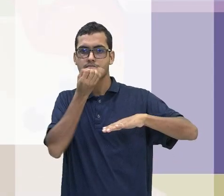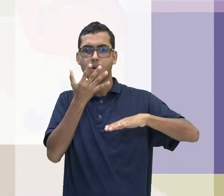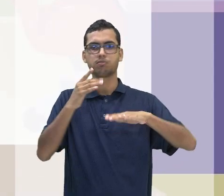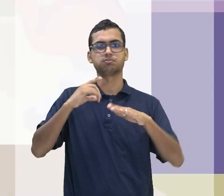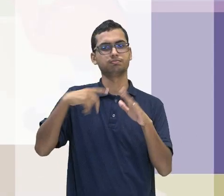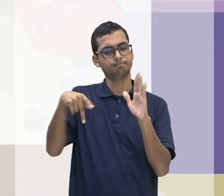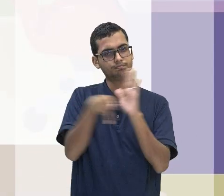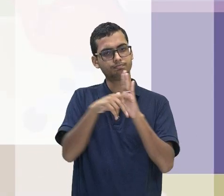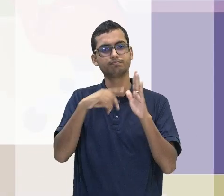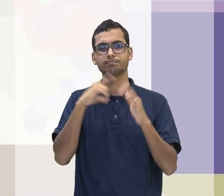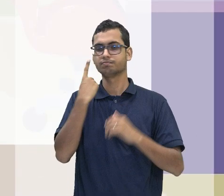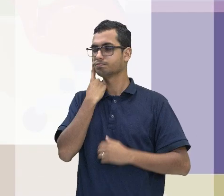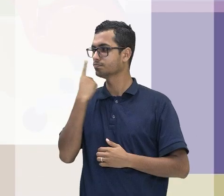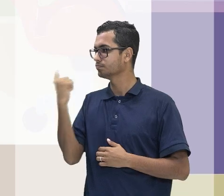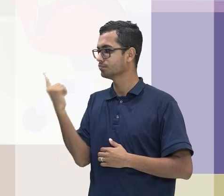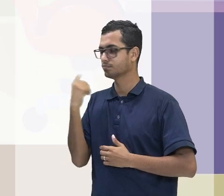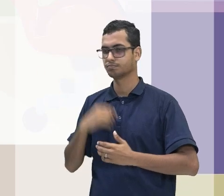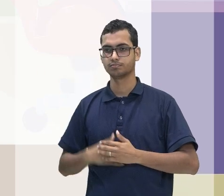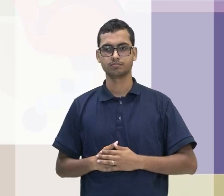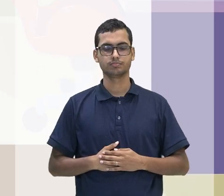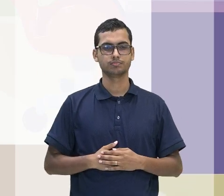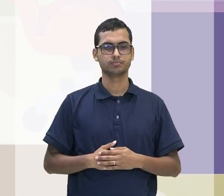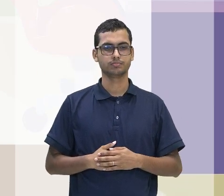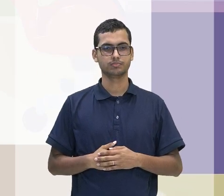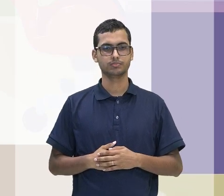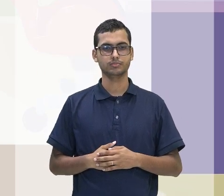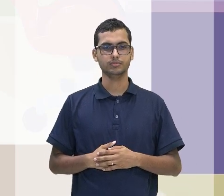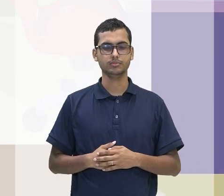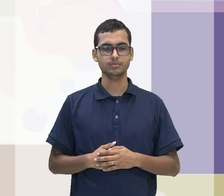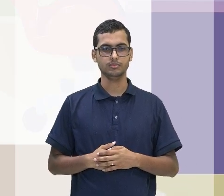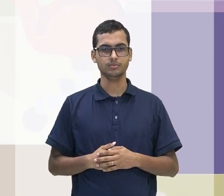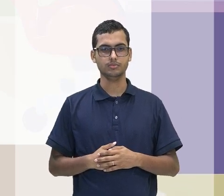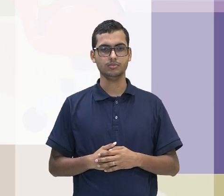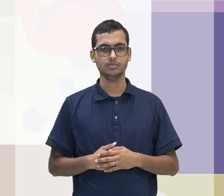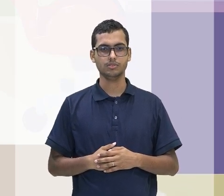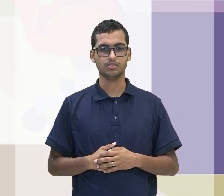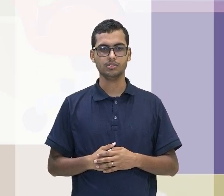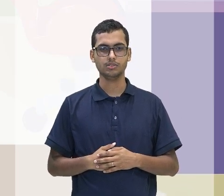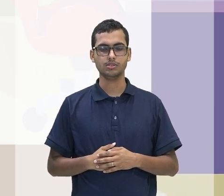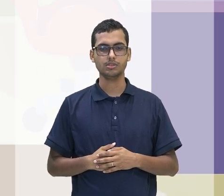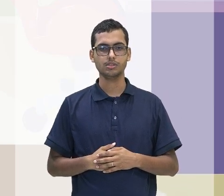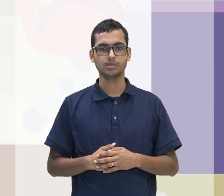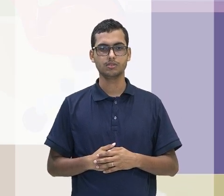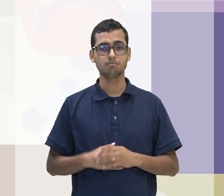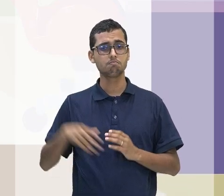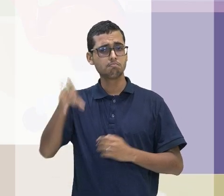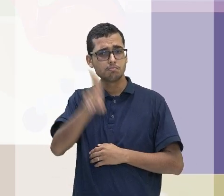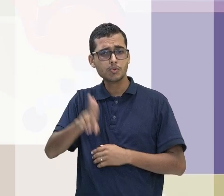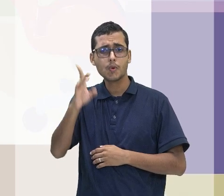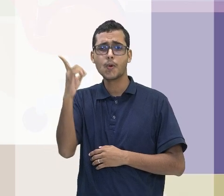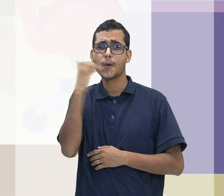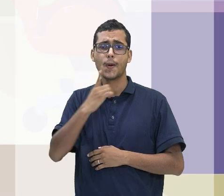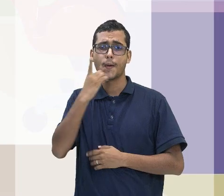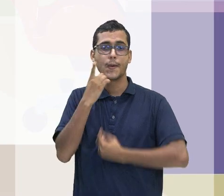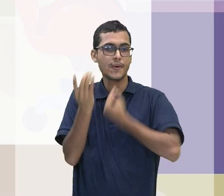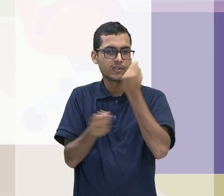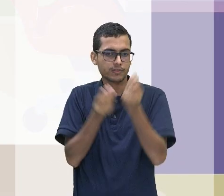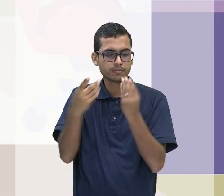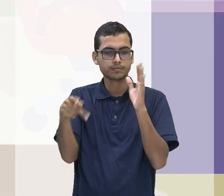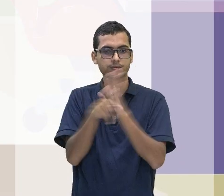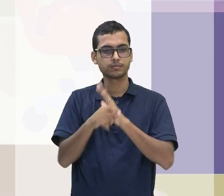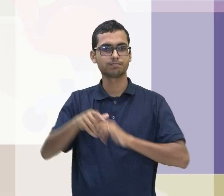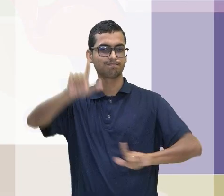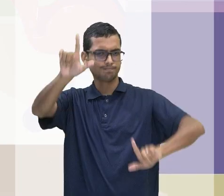da radiação. Bom, essas radiações elas podem ser aplicadas no nosso cotidiano de que maneira? No